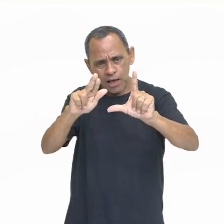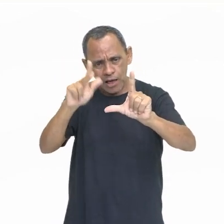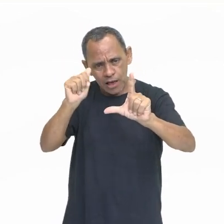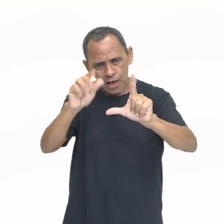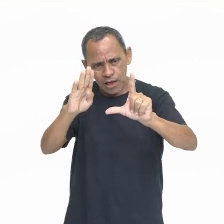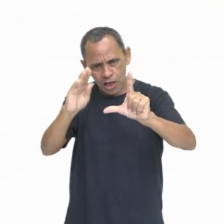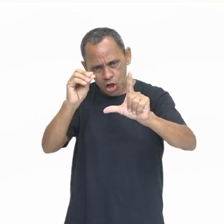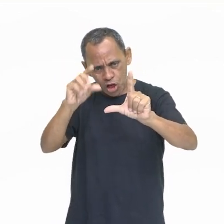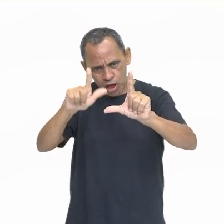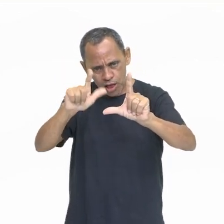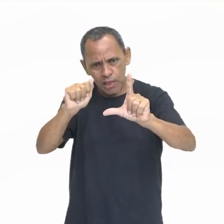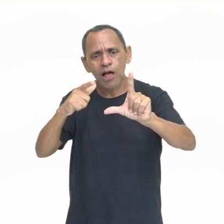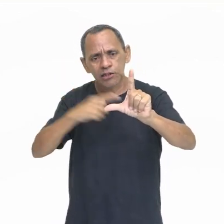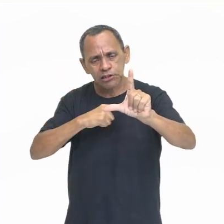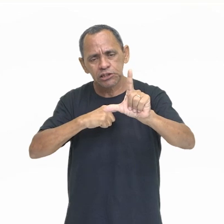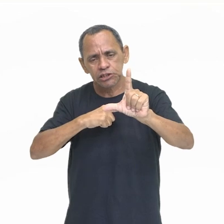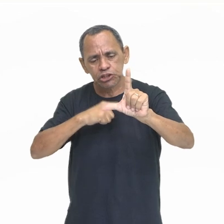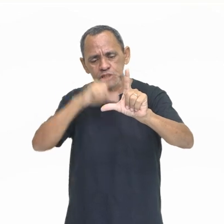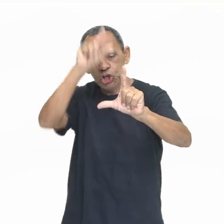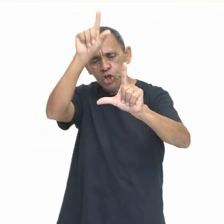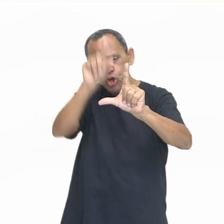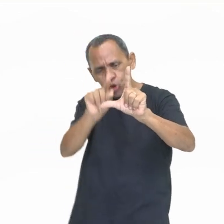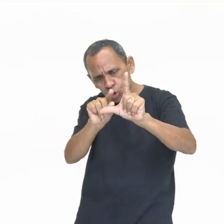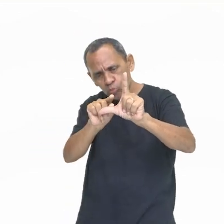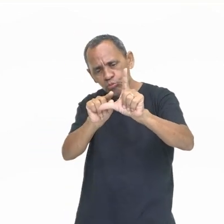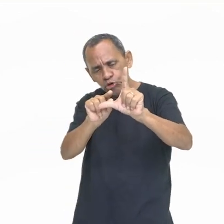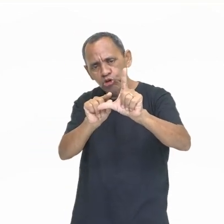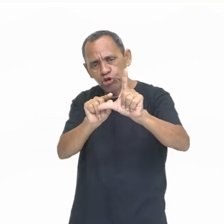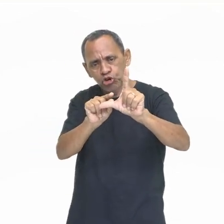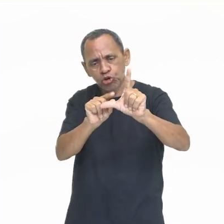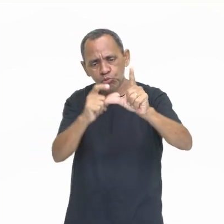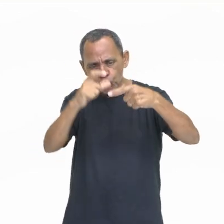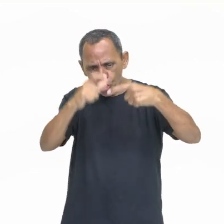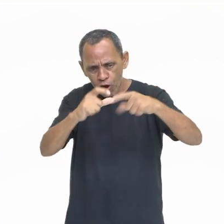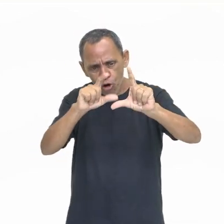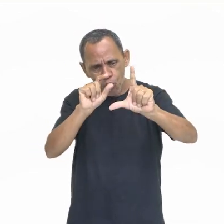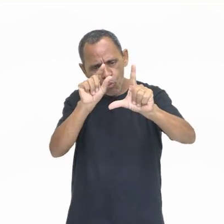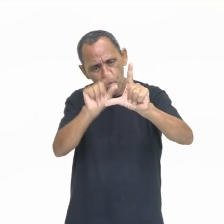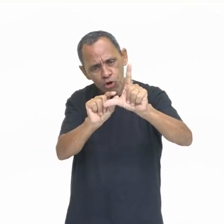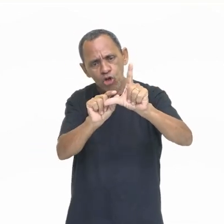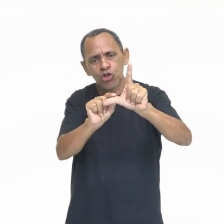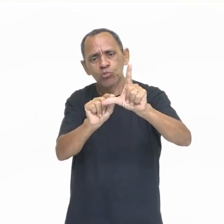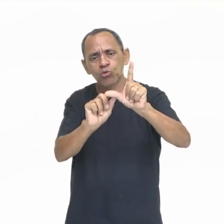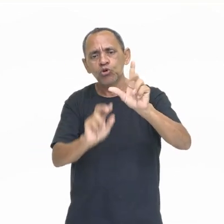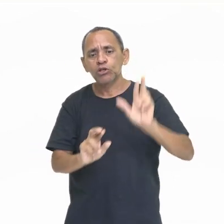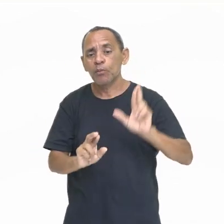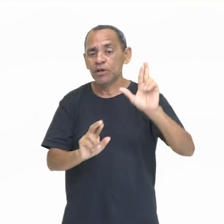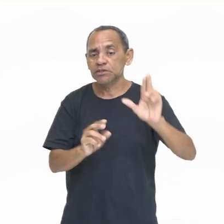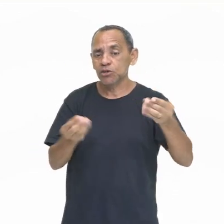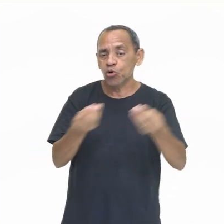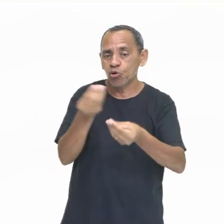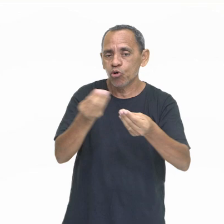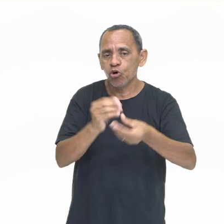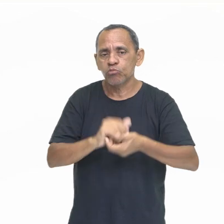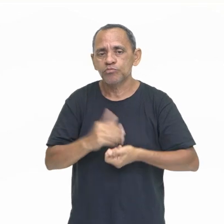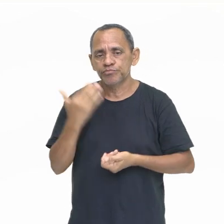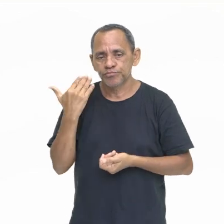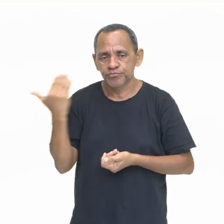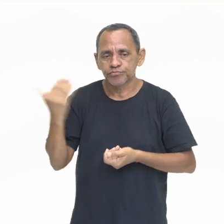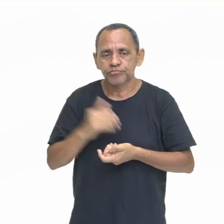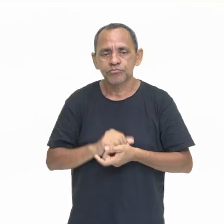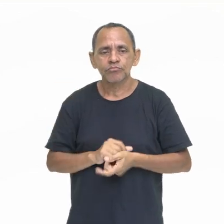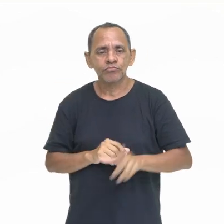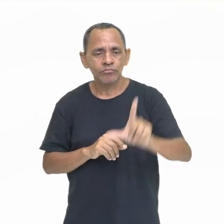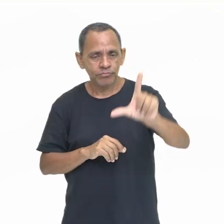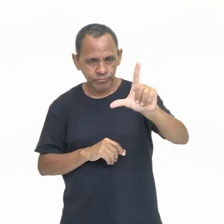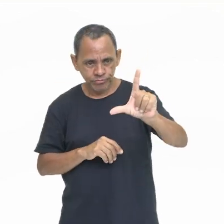mínimo em vértice igual a 1 e menos 5. Temos aqui a representação da nossa função. O